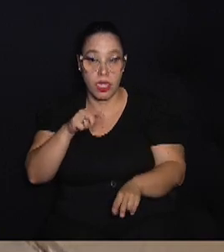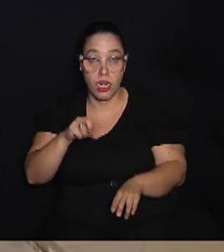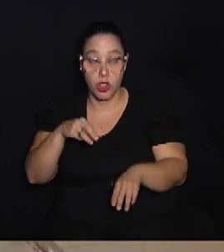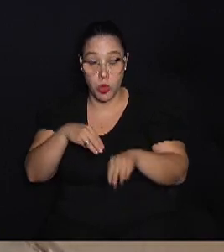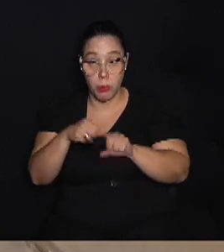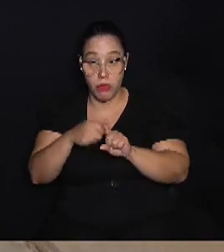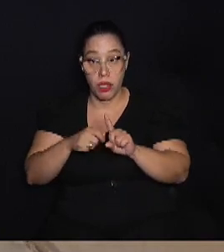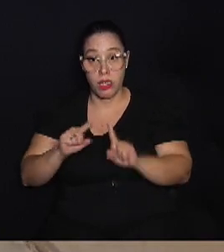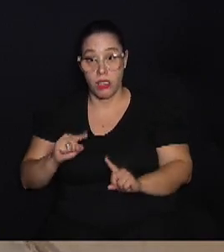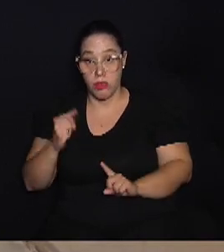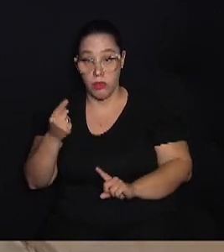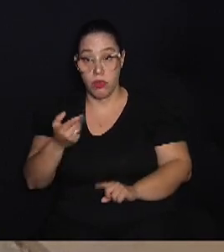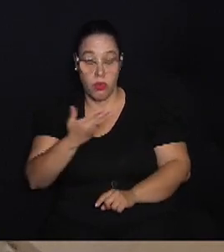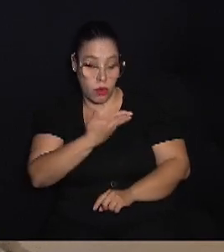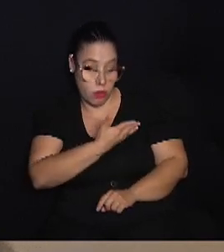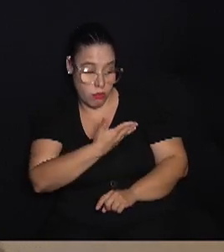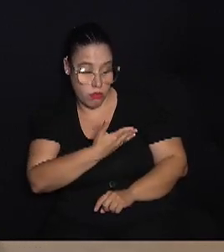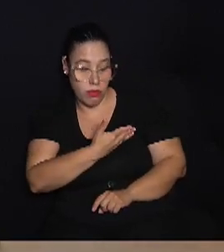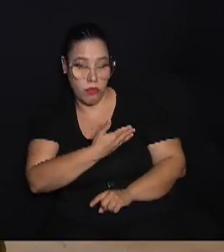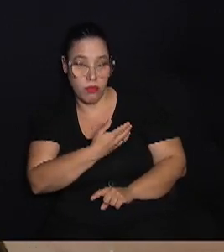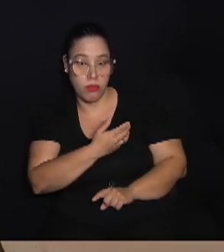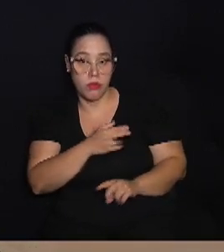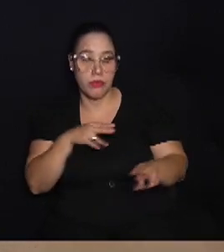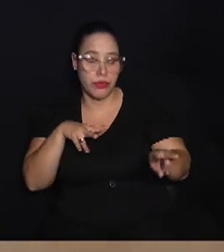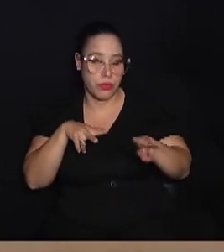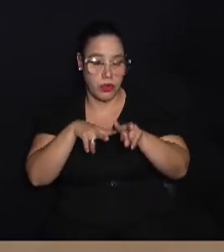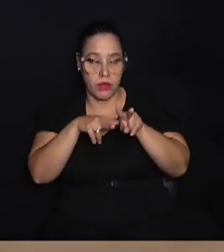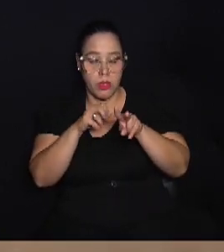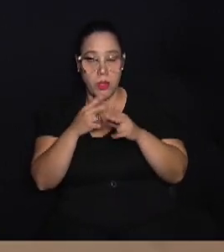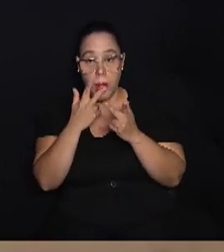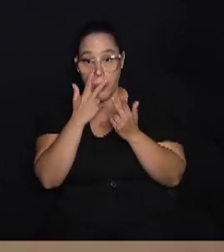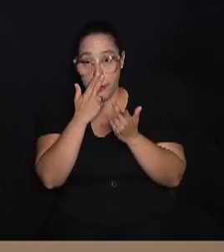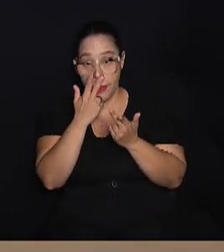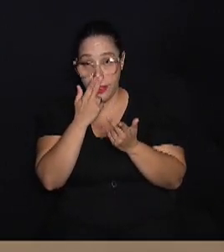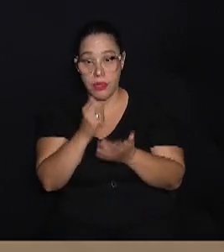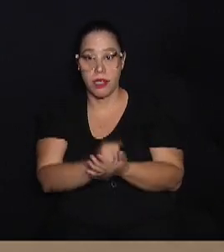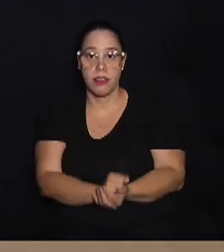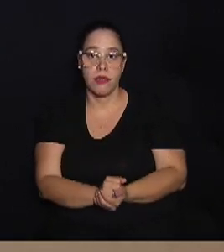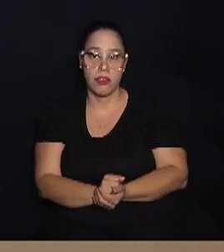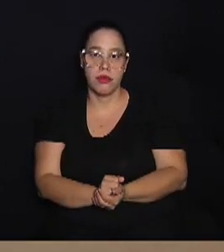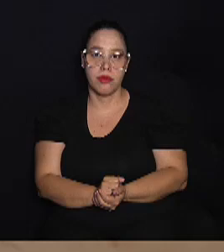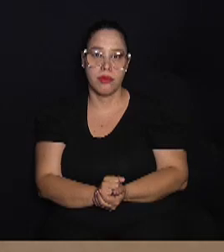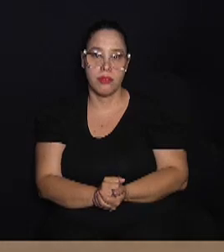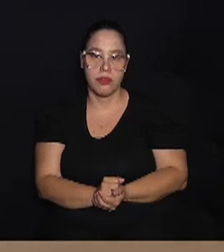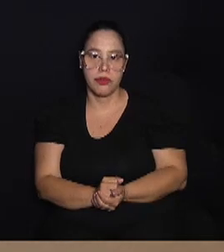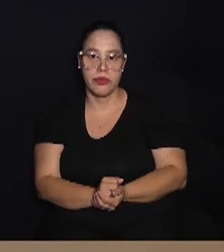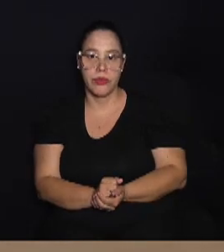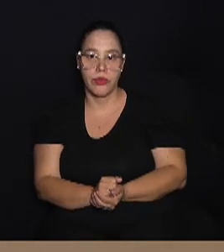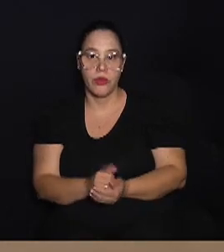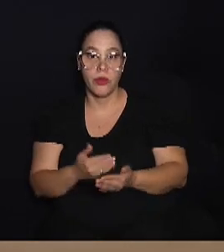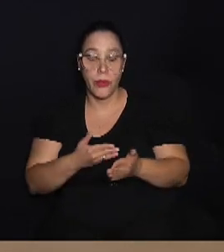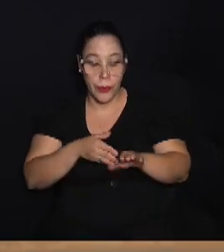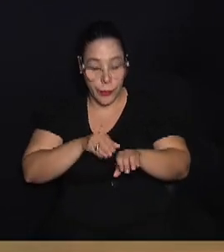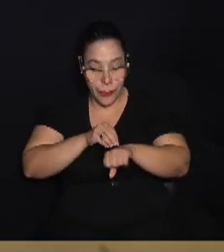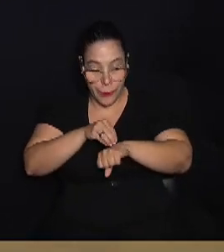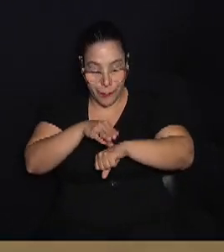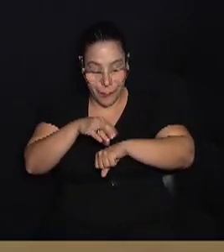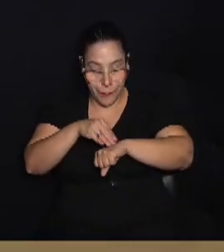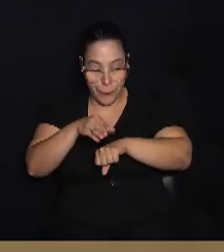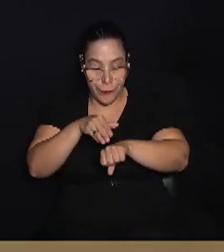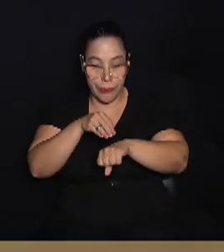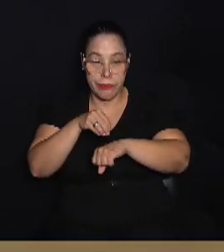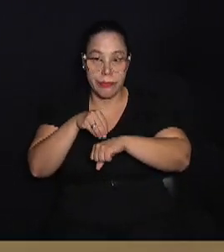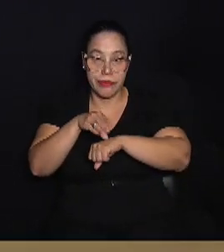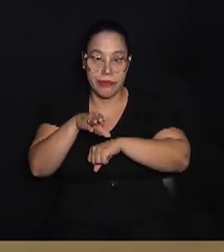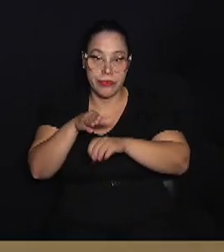depois, um amigo meu, que também tinha sofrido um acidente parecido, ele me recomendou vir aqui conhecer. E